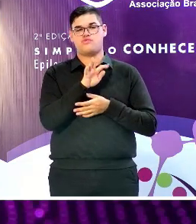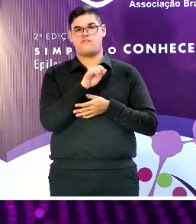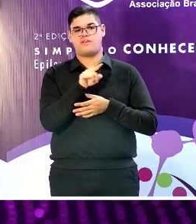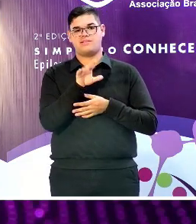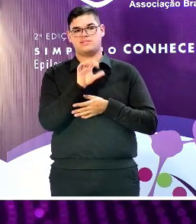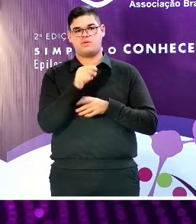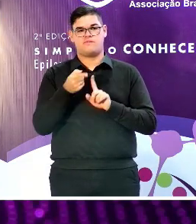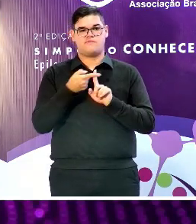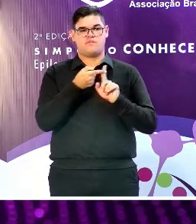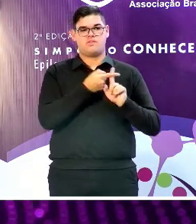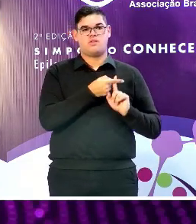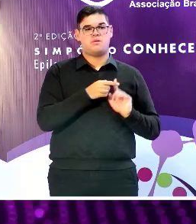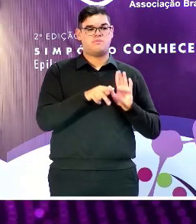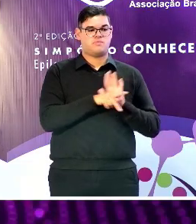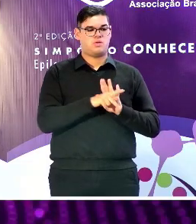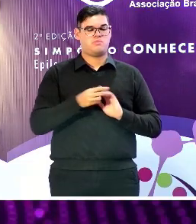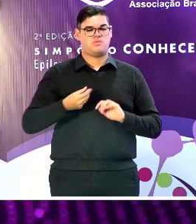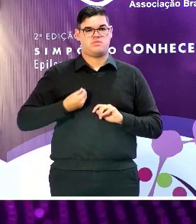em vivo.